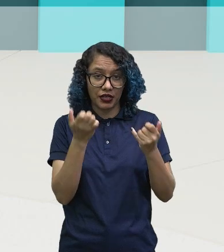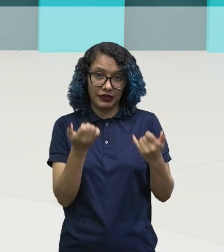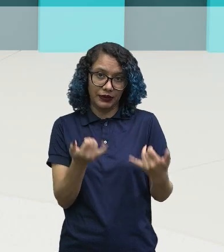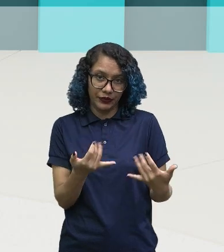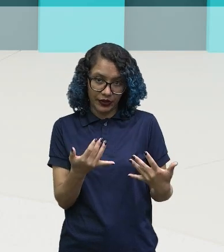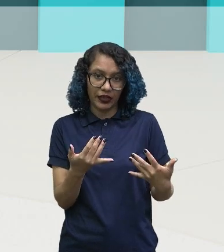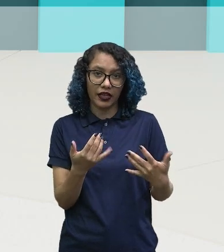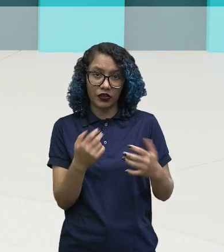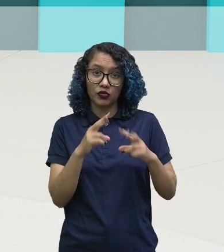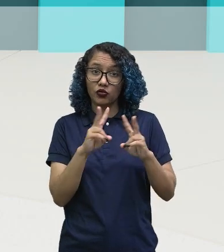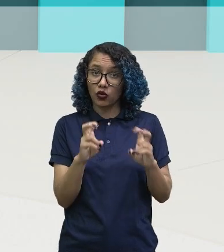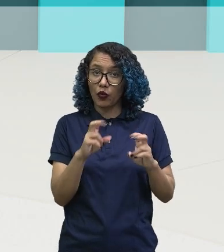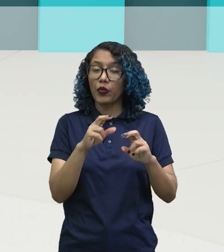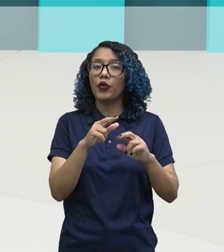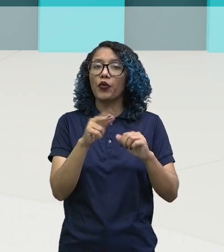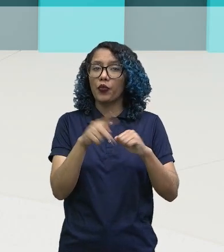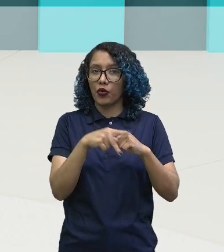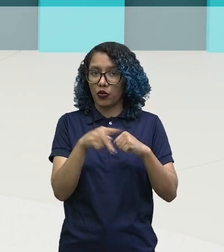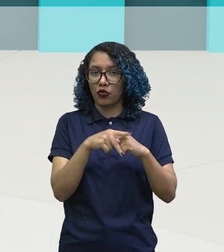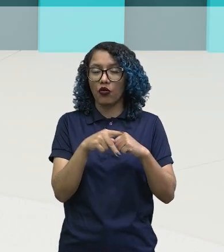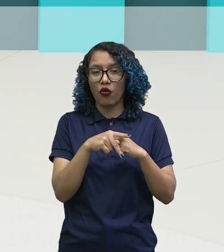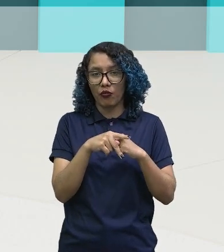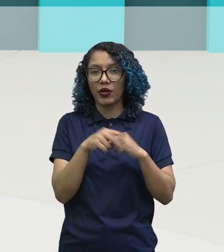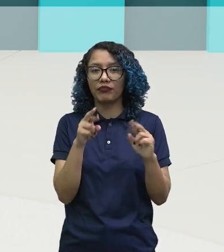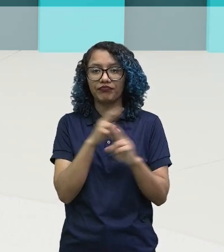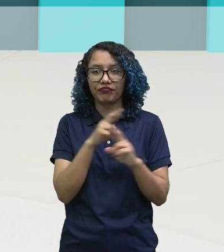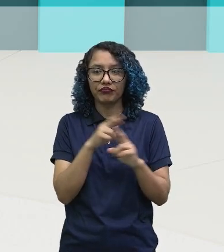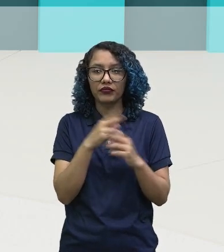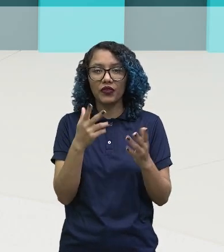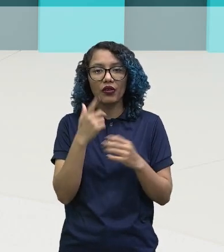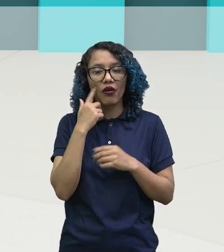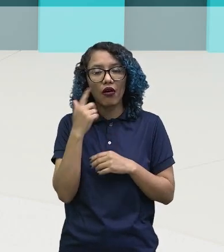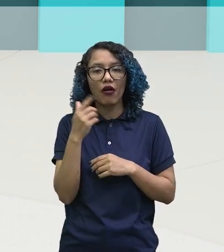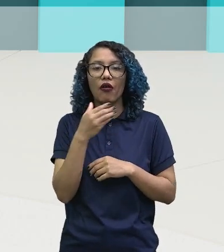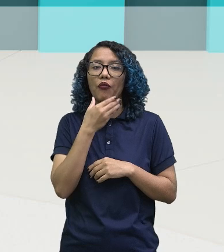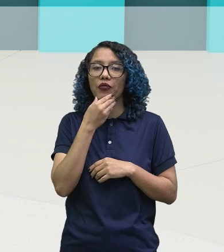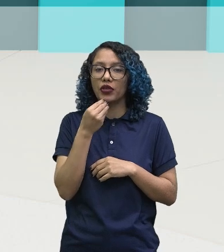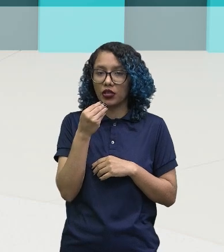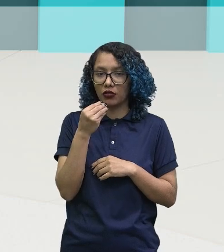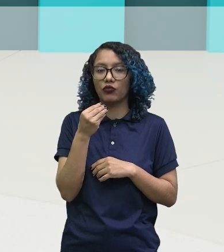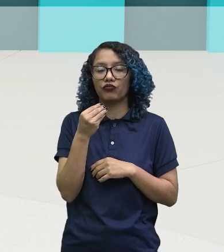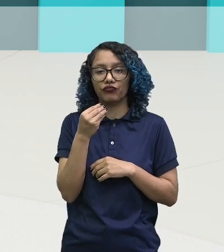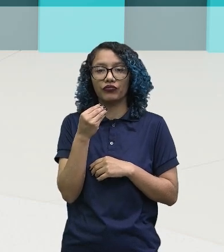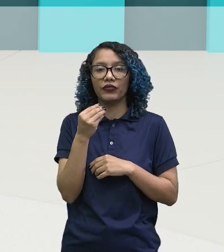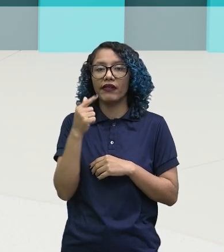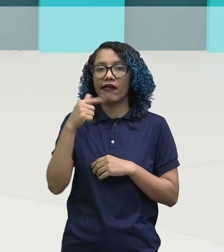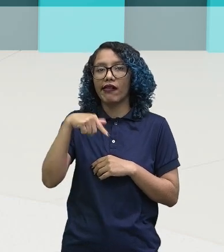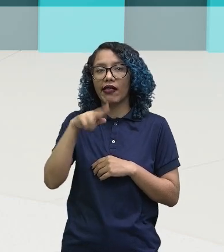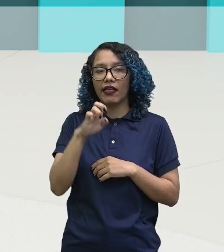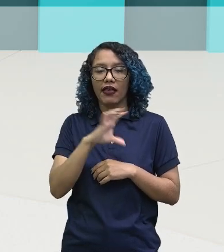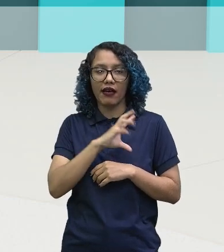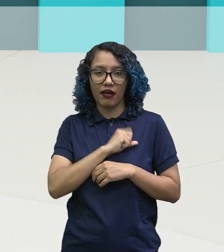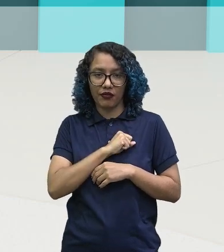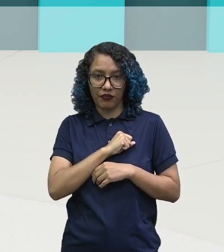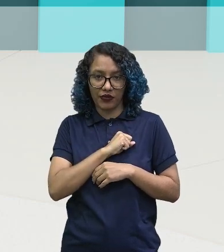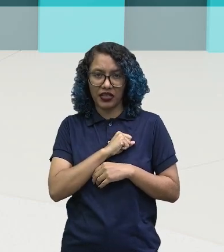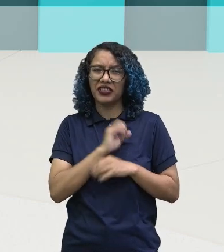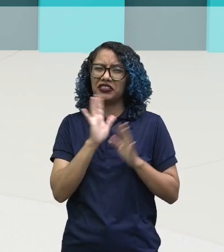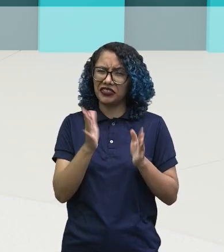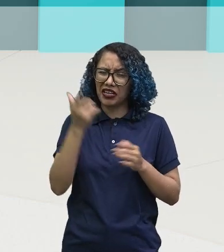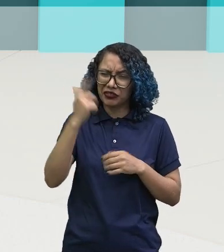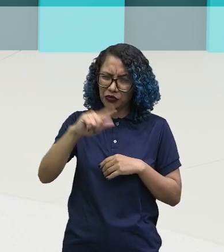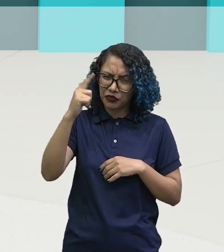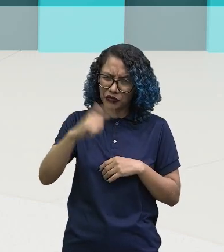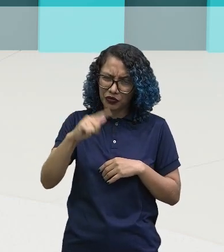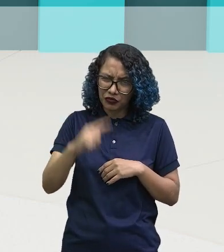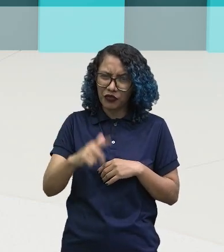pouco sobre o pronome relativo. O menino que amei mora no Rio de Janeiro, esse que está retomando o menino, né? Já falei desse exemplo várias vezes, parece até